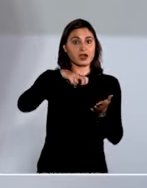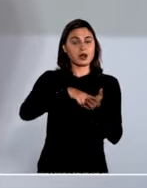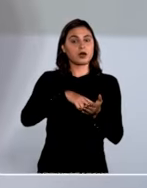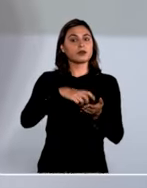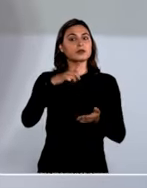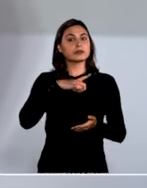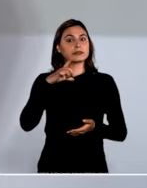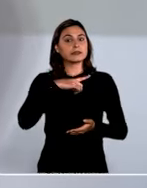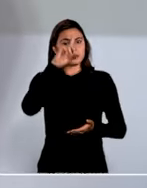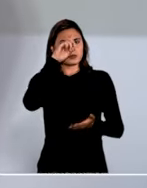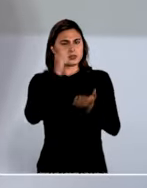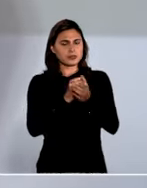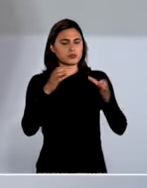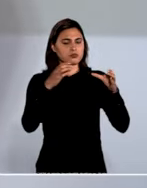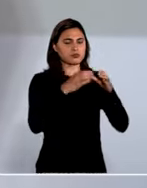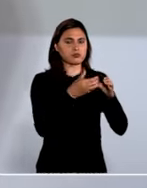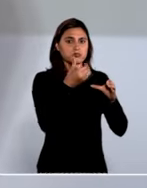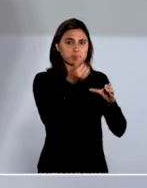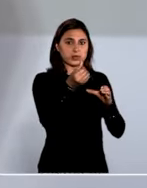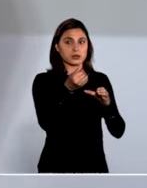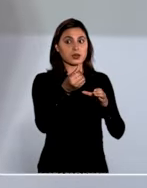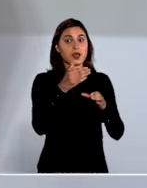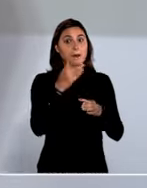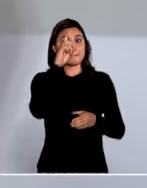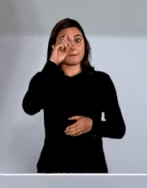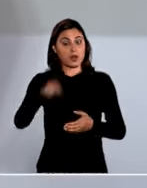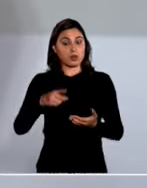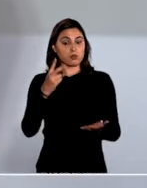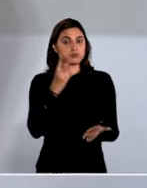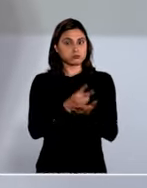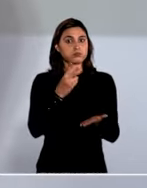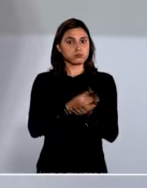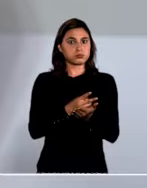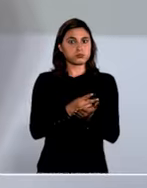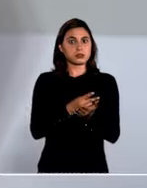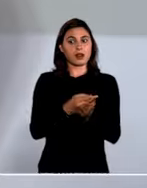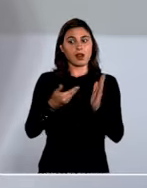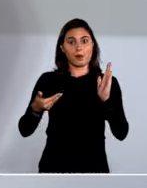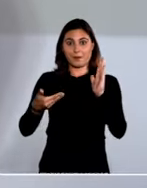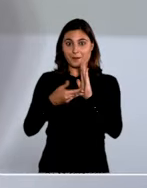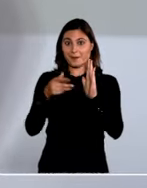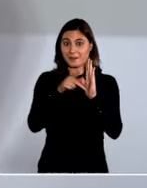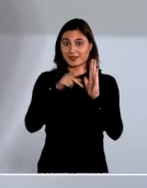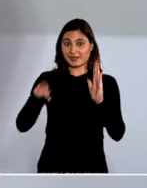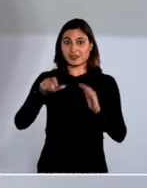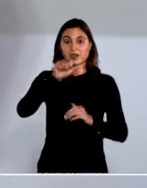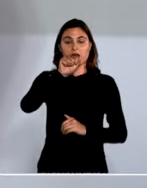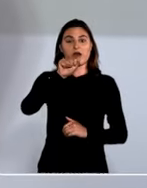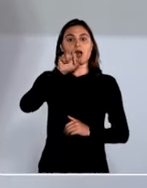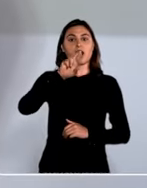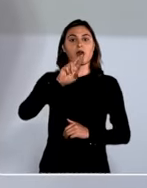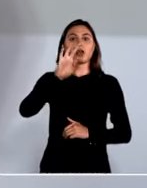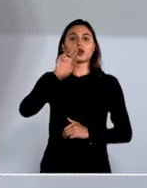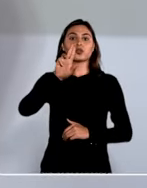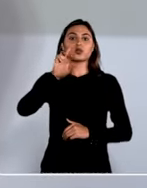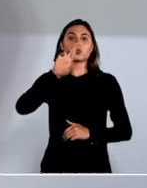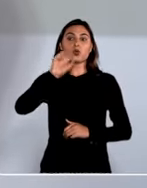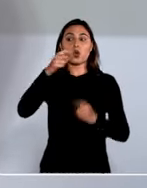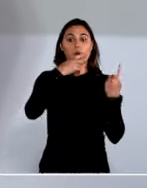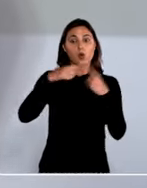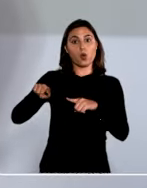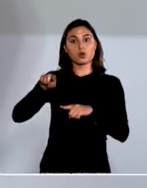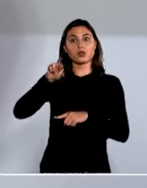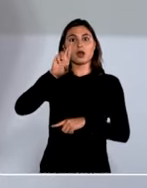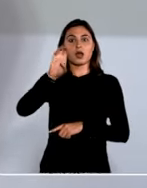temos uma decisão da sexta turma que mandou prosseguir a ação do presidente da Câmara dos Deputados Artur Lira contra o senador